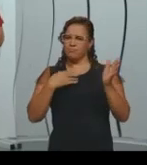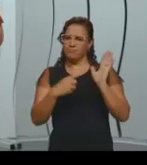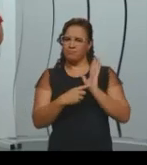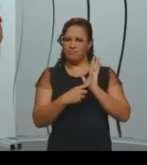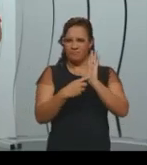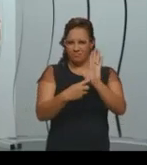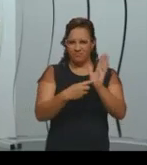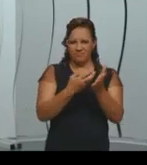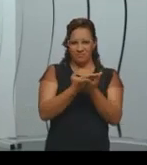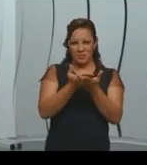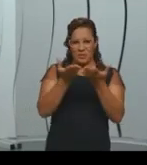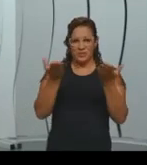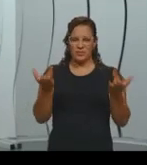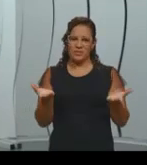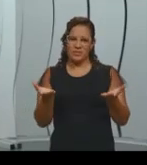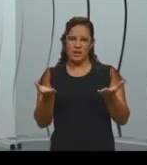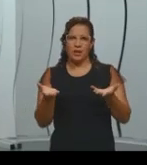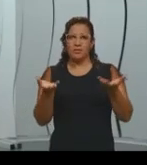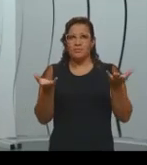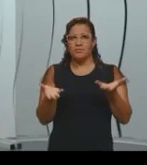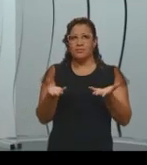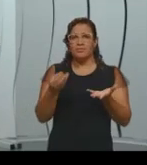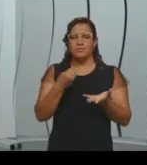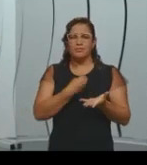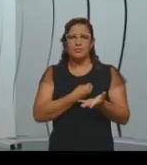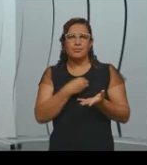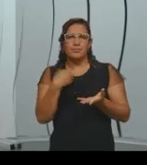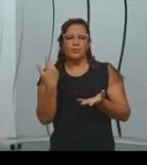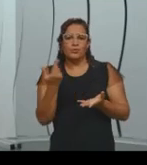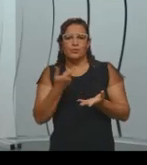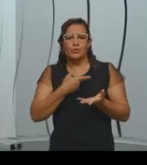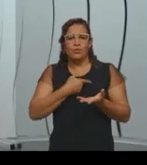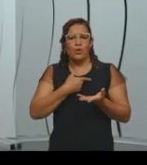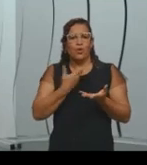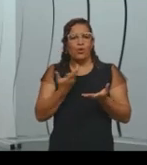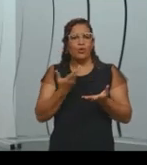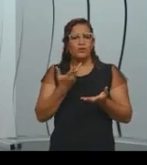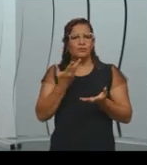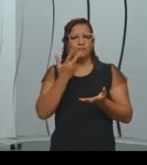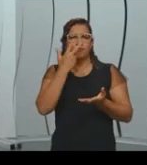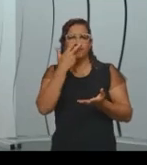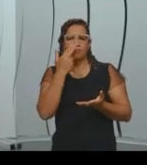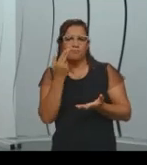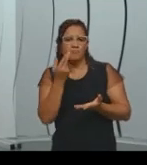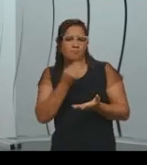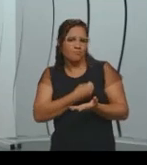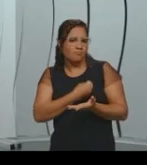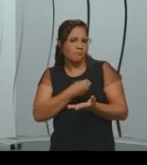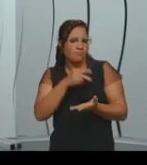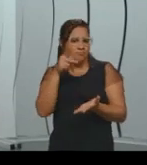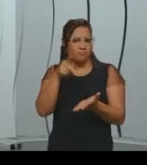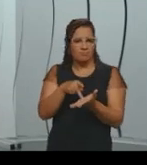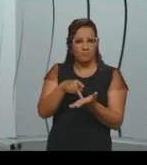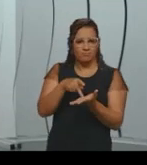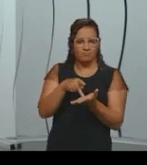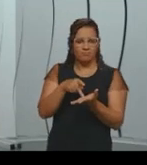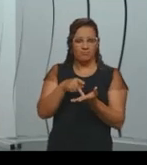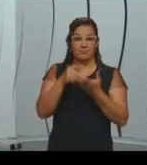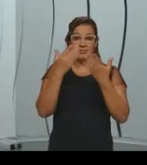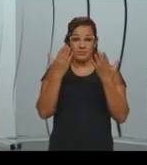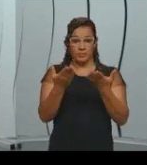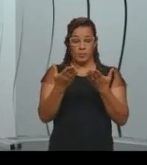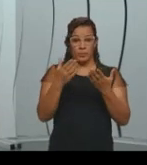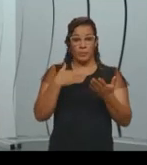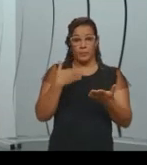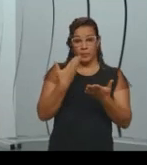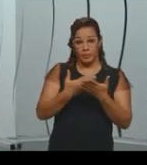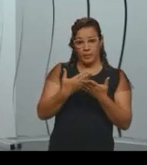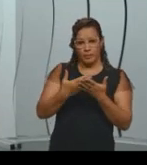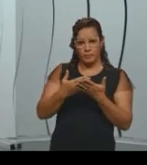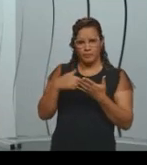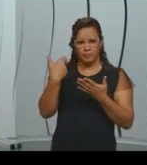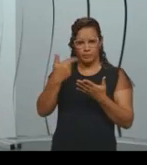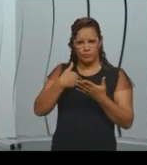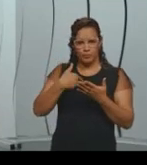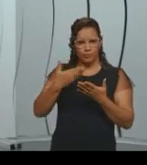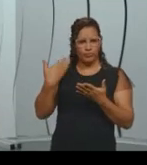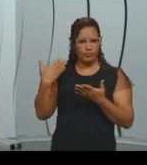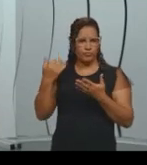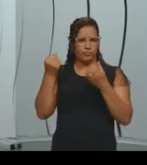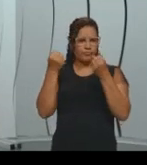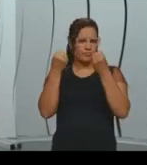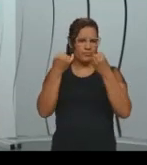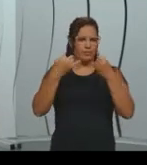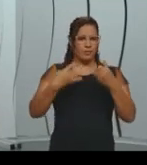vocês uma situação mais próxima do mundo real, ok? Na aula passada, nós falamos